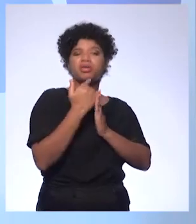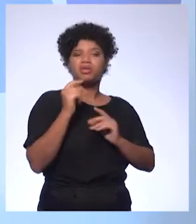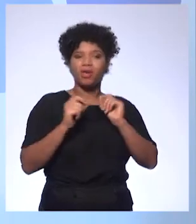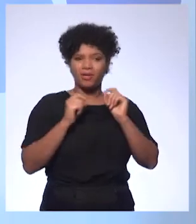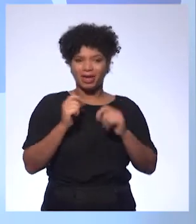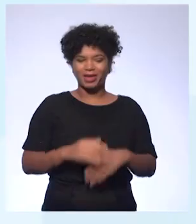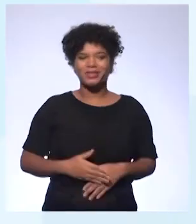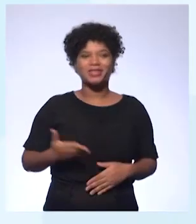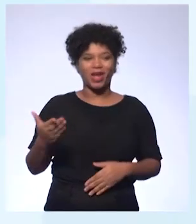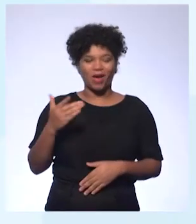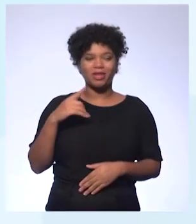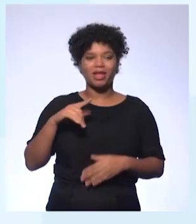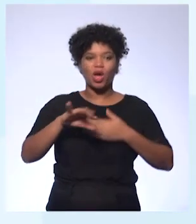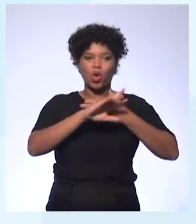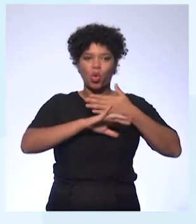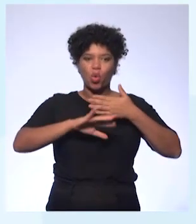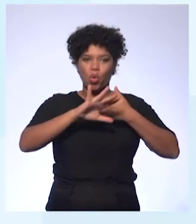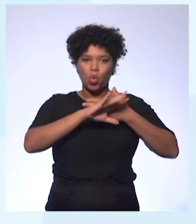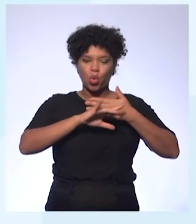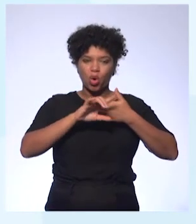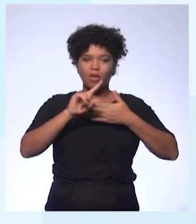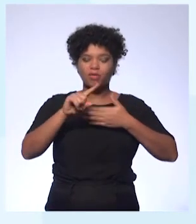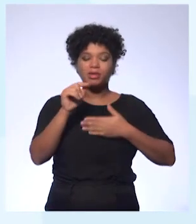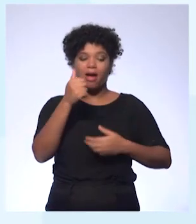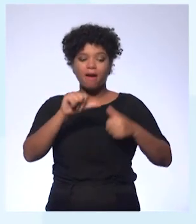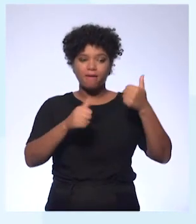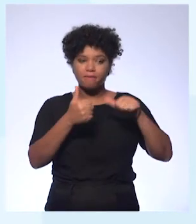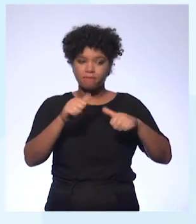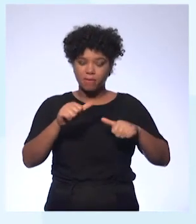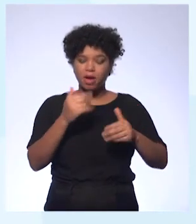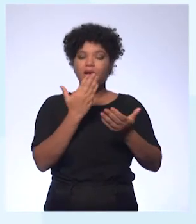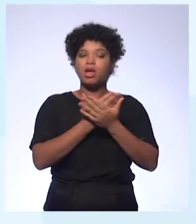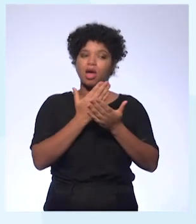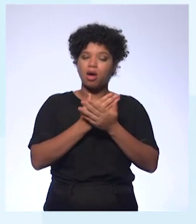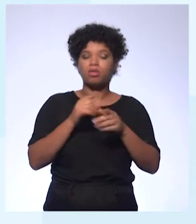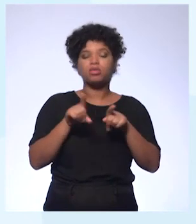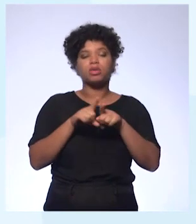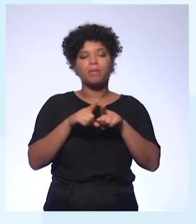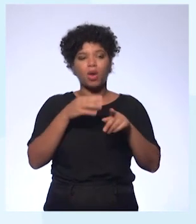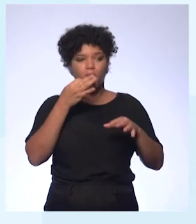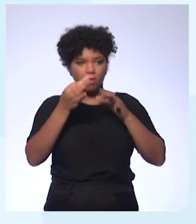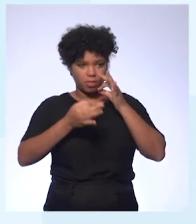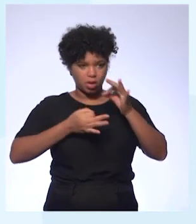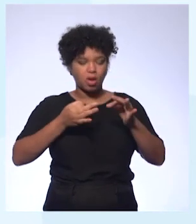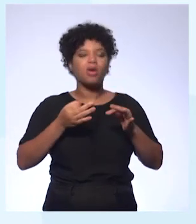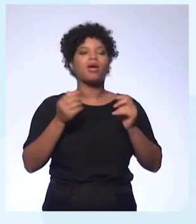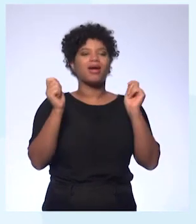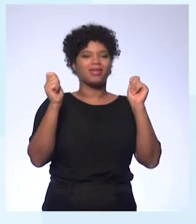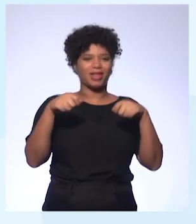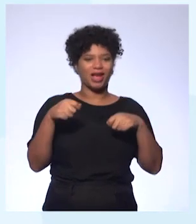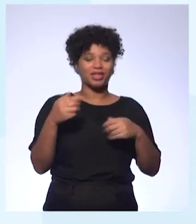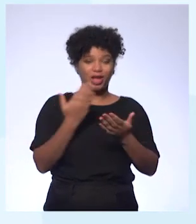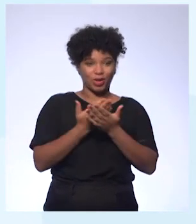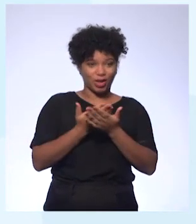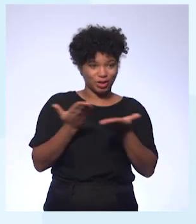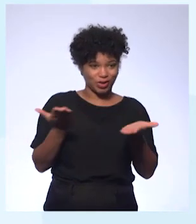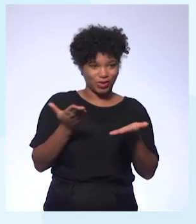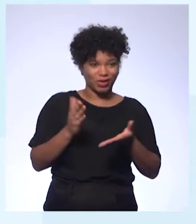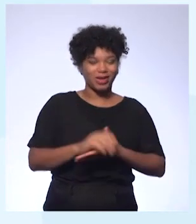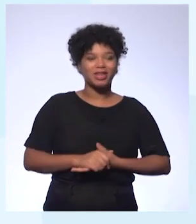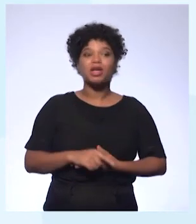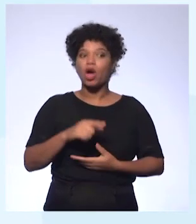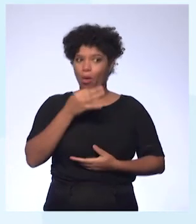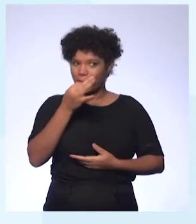para vocês o link e o QR Code para que vocês possam colocar aí suas dúvidas, sugestões sobre a aula que vocês acabaram de assistir. E